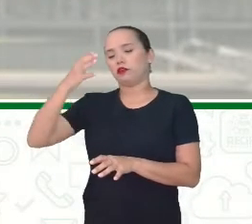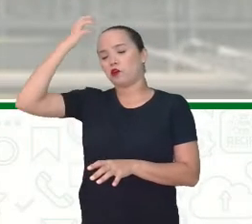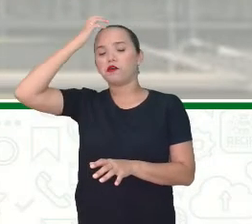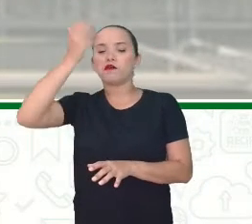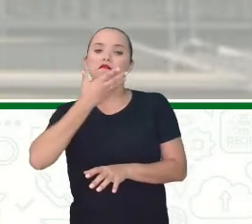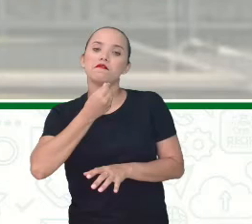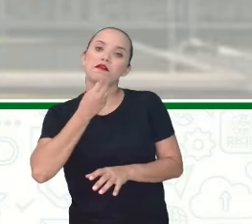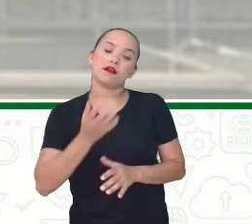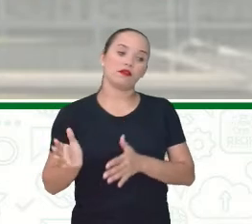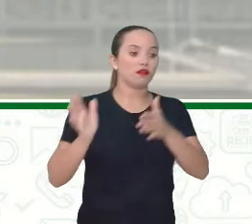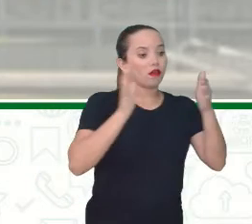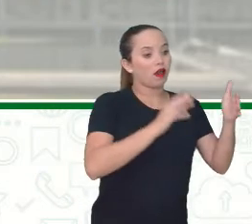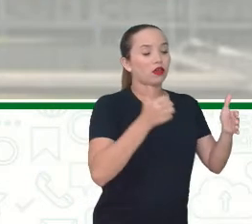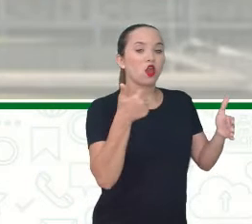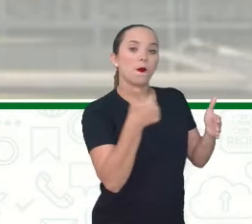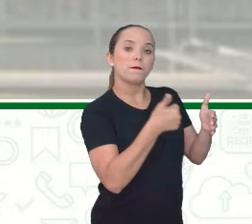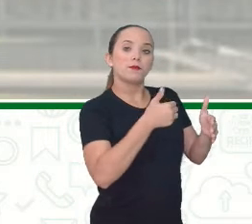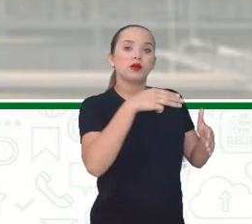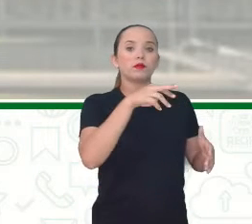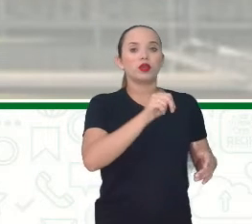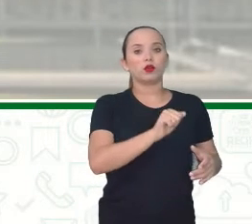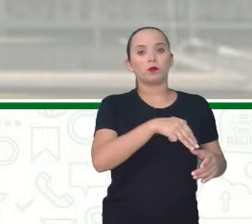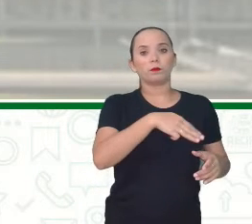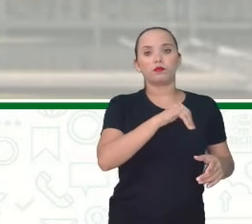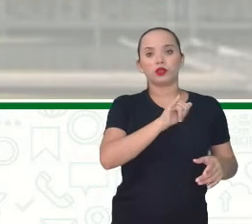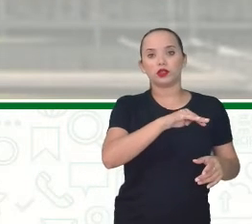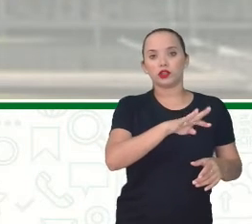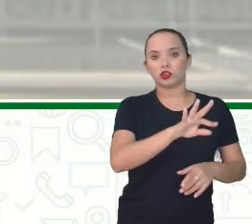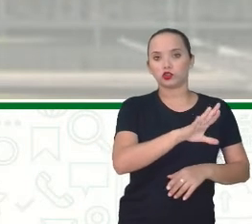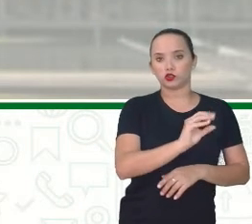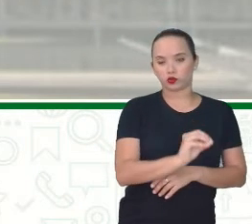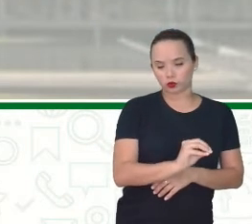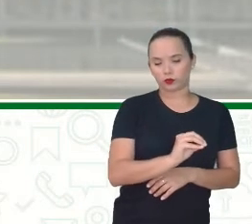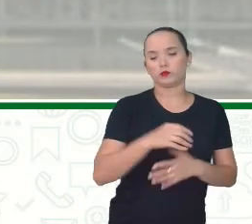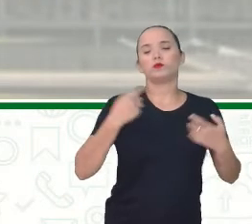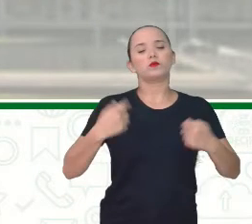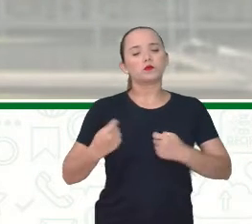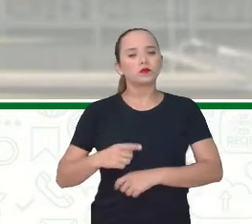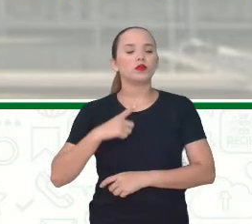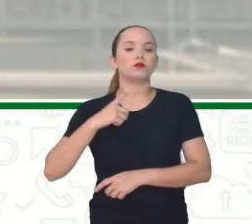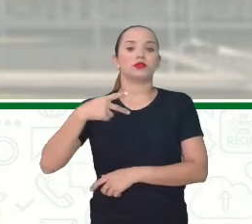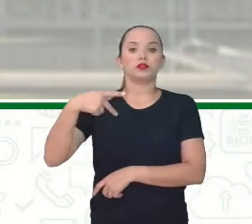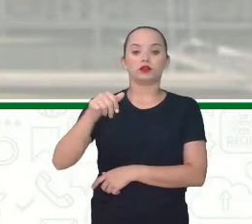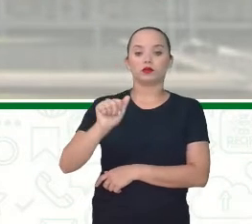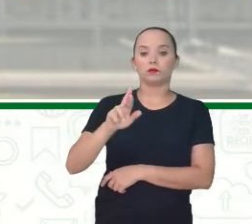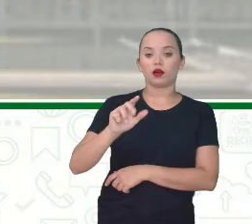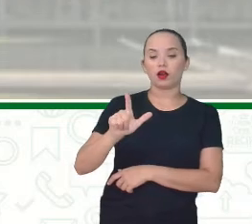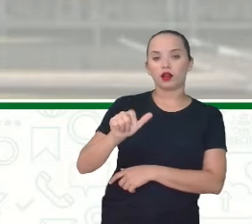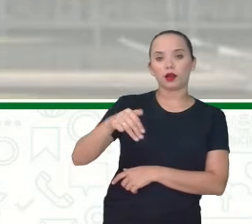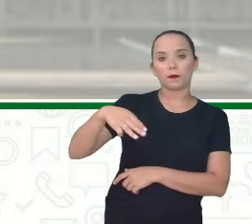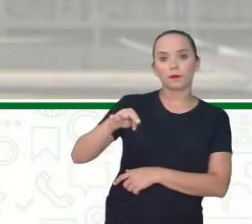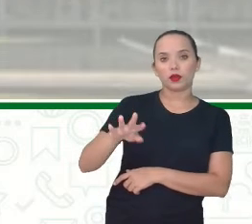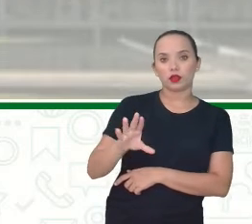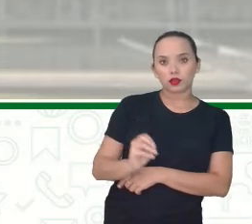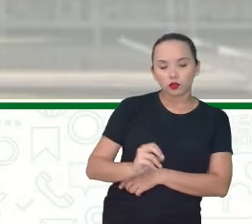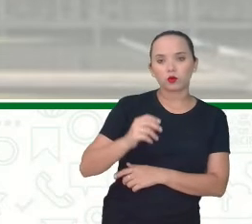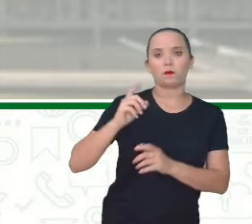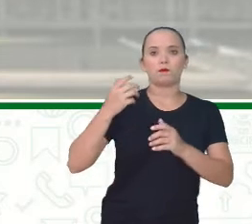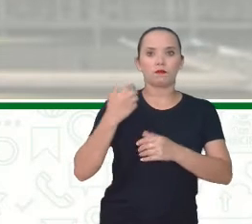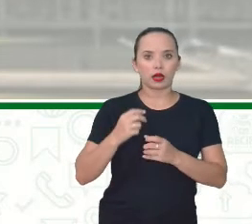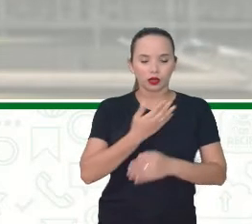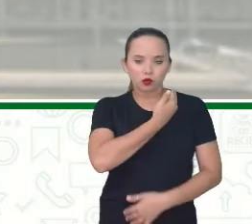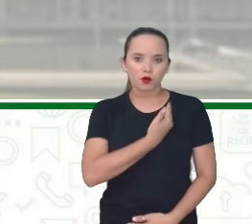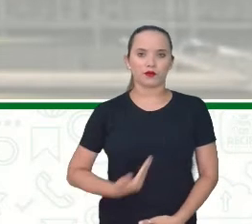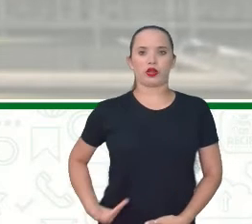limitado pelo poder legislativo, né, do parlamento. E ele precisa do parlamento para ser criado e até para